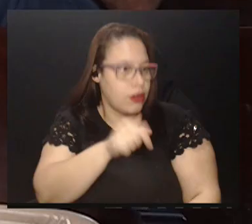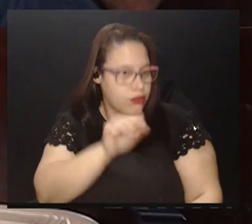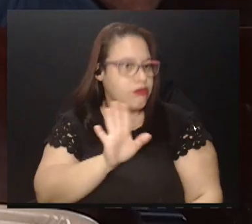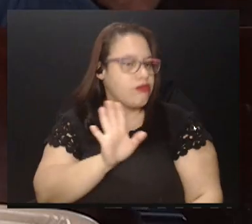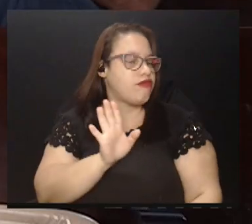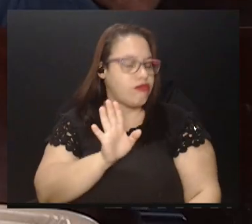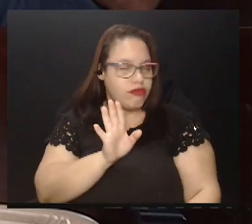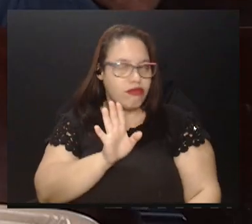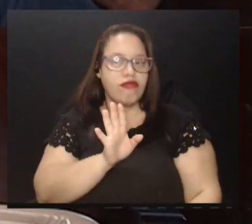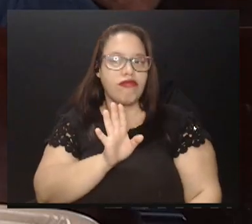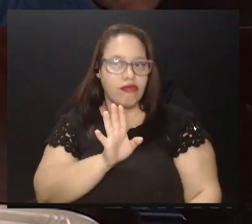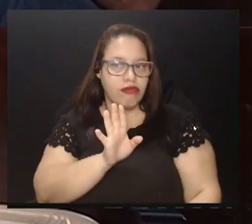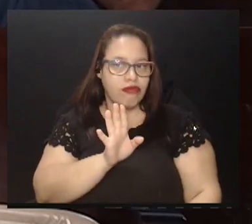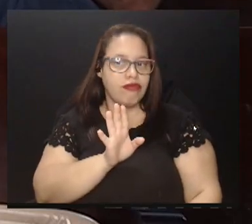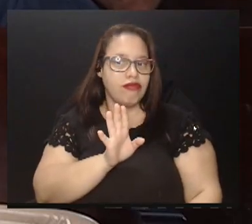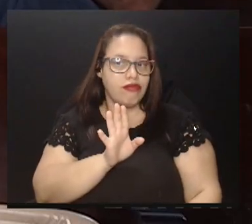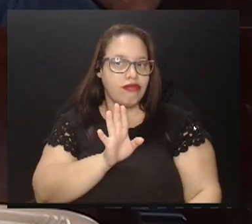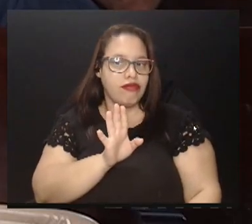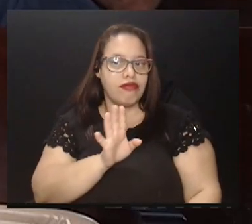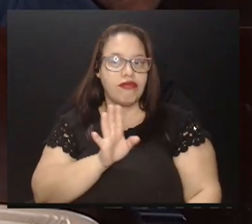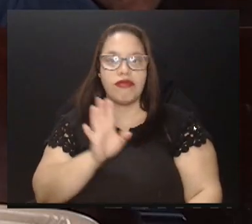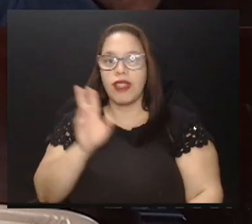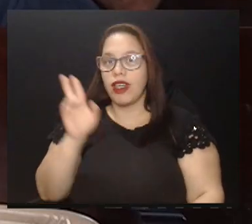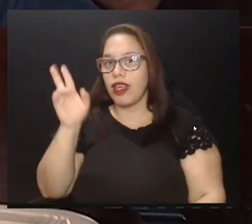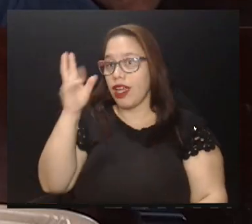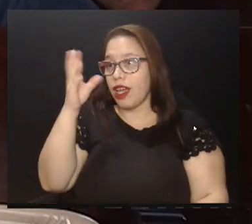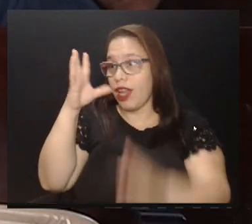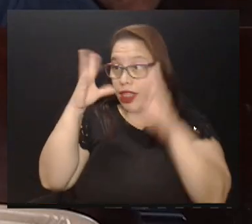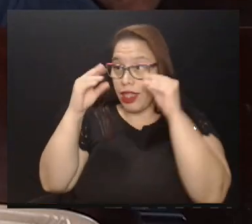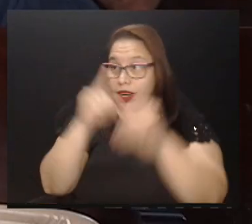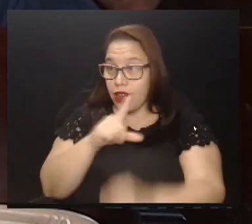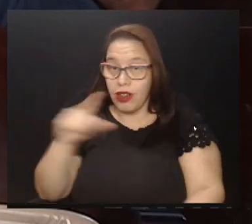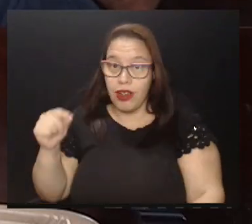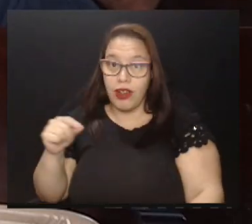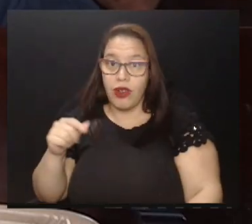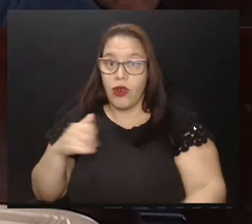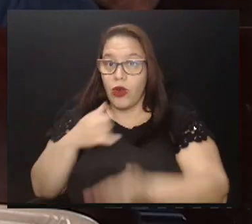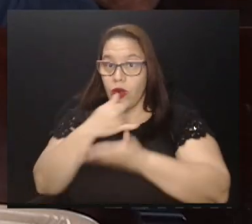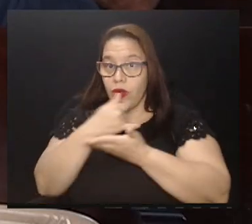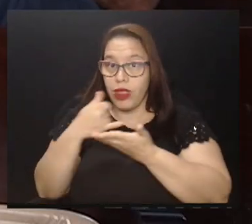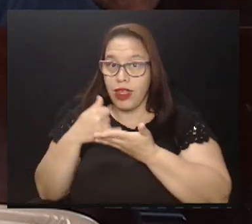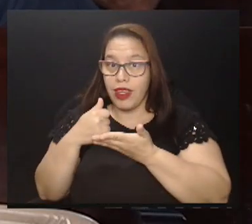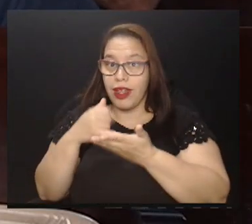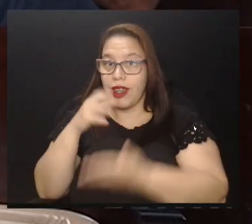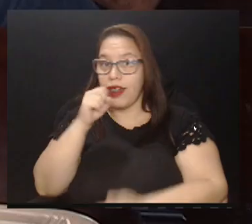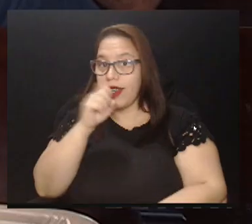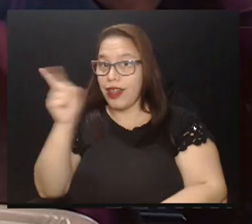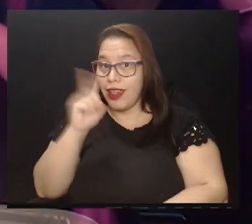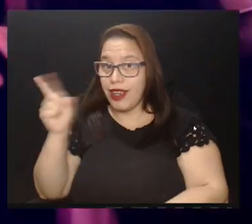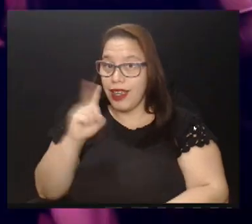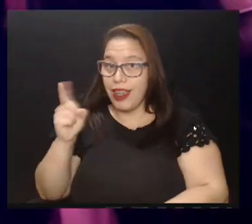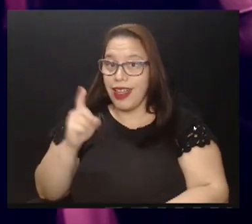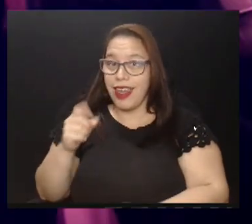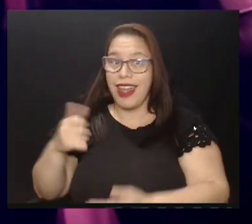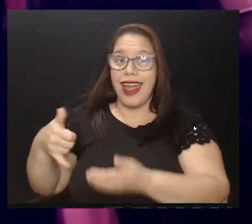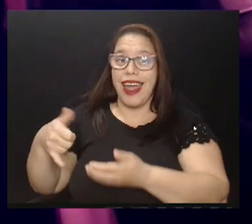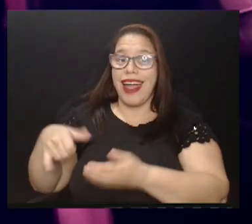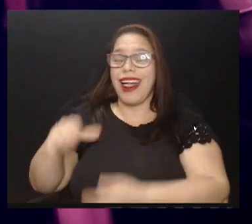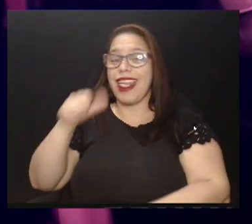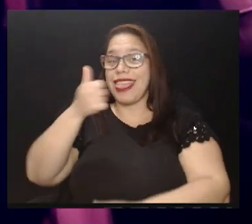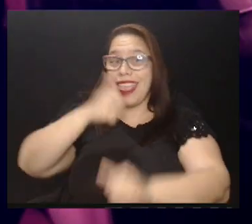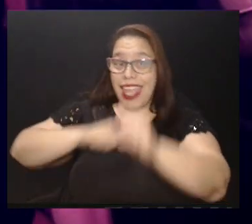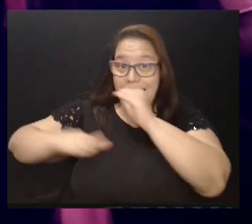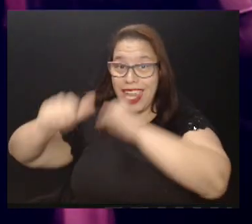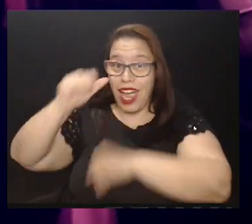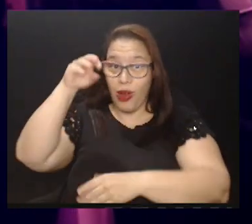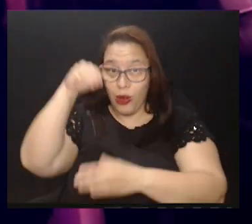e cada noite ela sai com um. E aquele suco de laranja que você vê não é suco de laranja, é batizado aquele suco de laranja. Aí eu